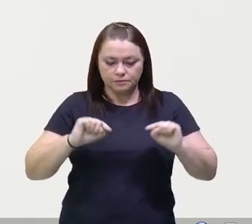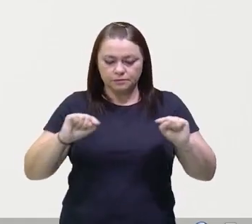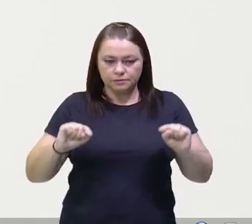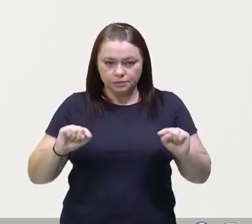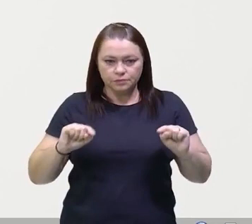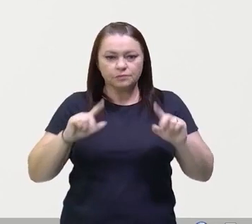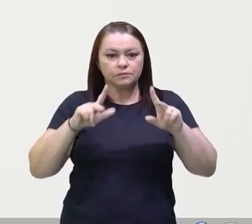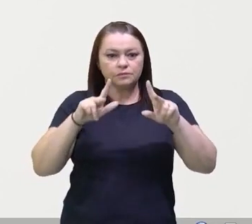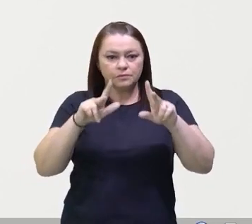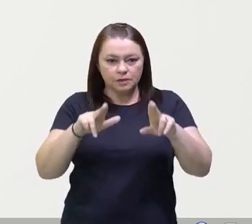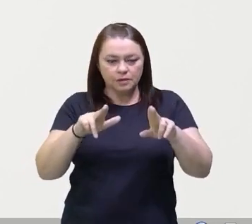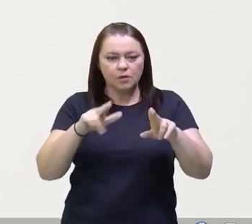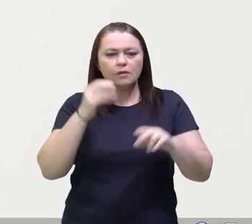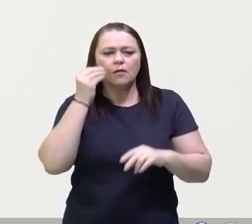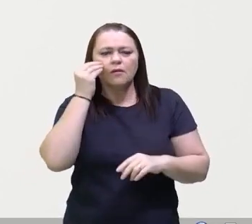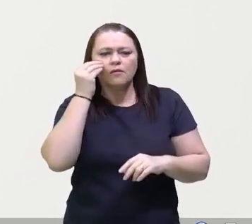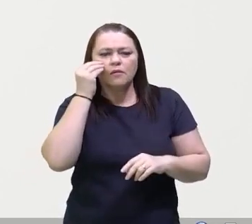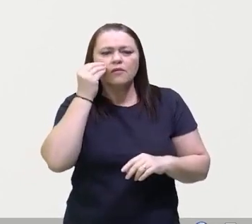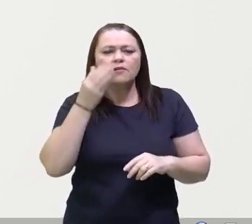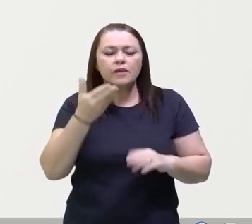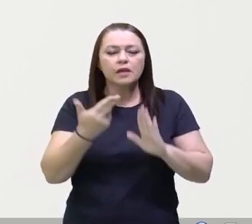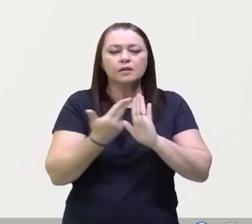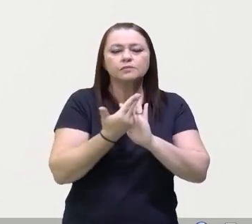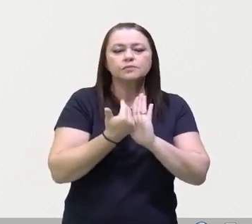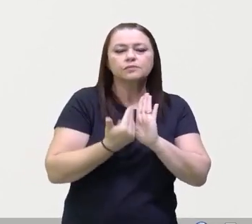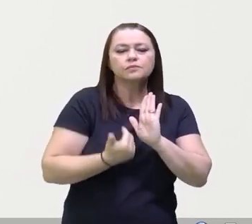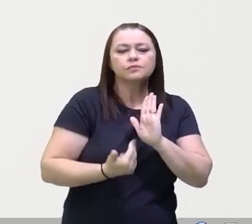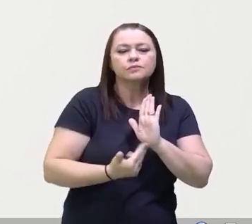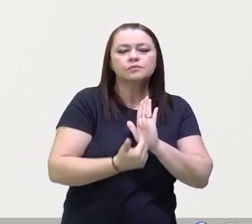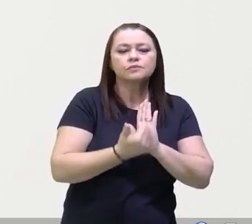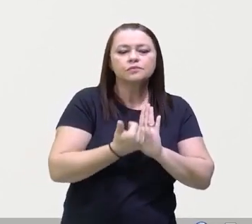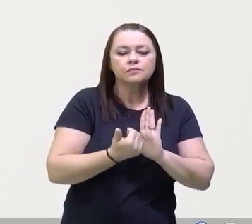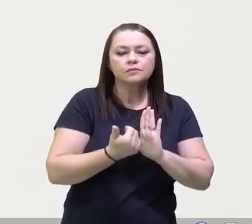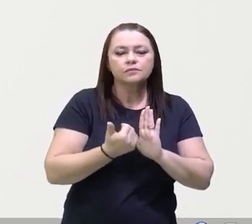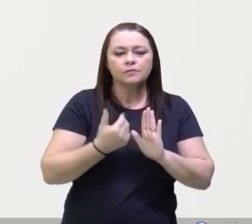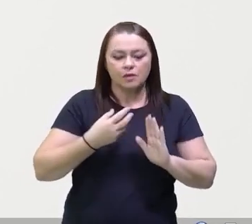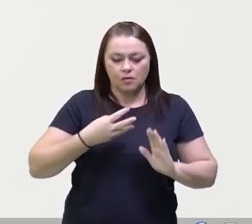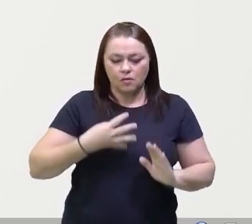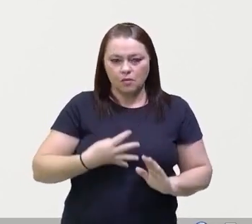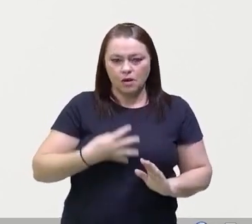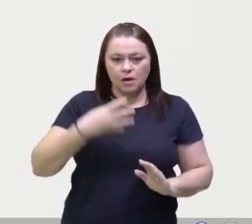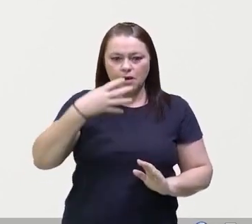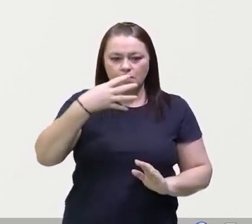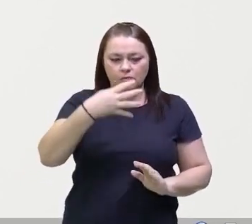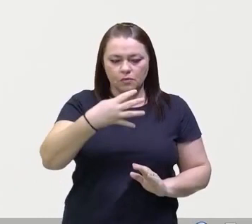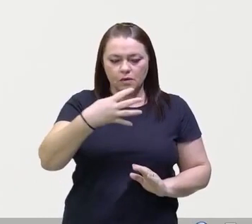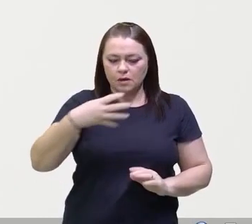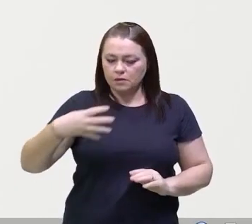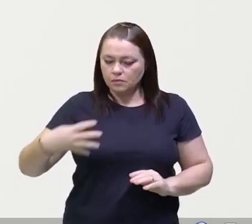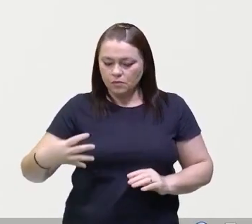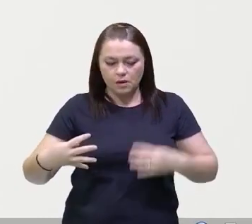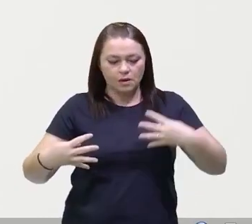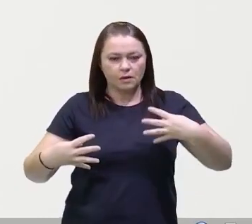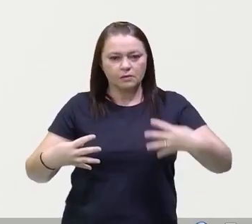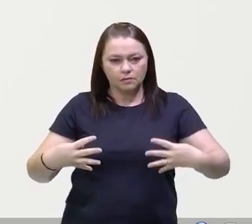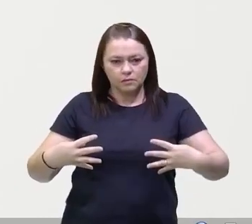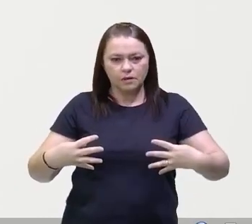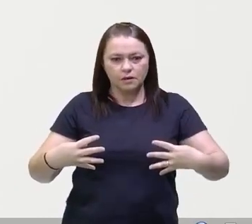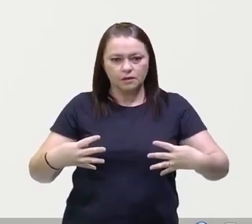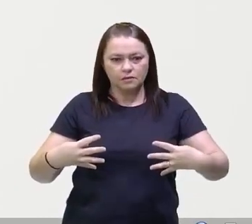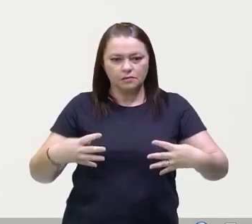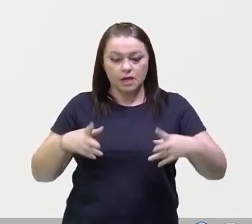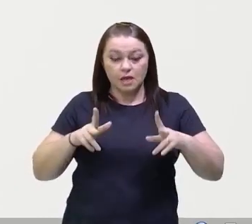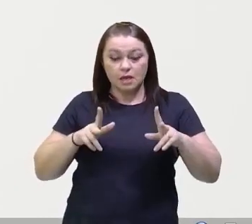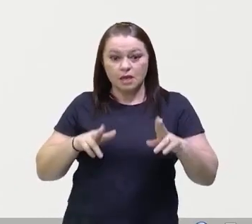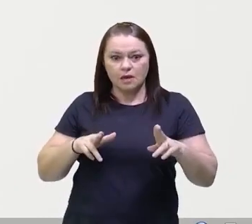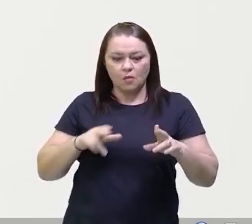vamos observar aqui, ó. Os 4 lados têm a mesma medida, ó. Então, se um lado valer 4, todos os outros têm